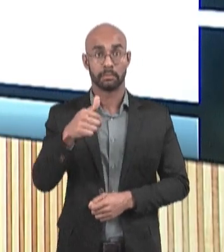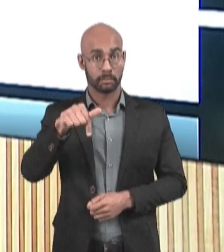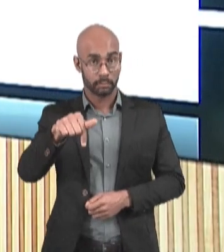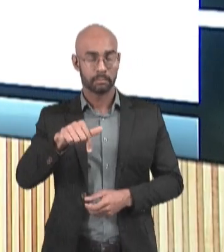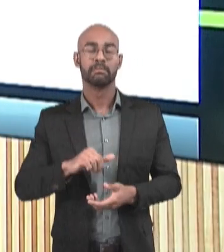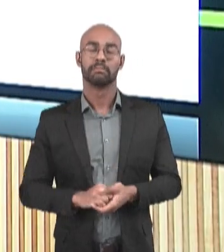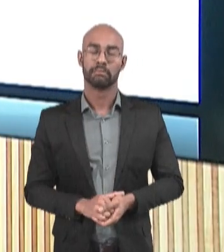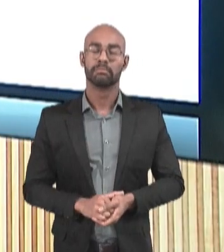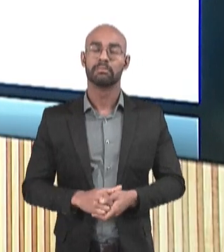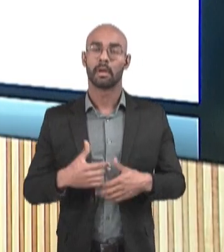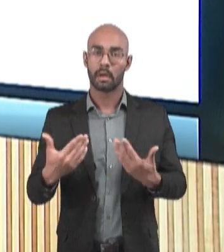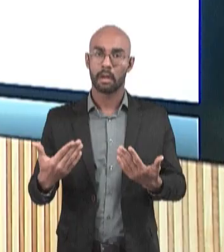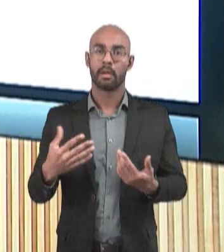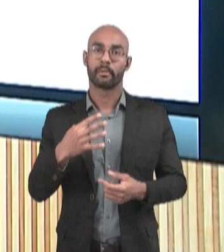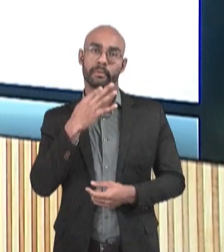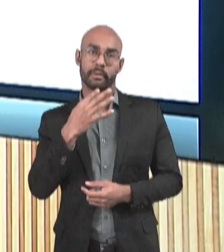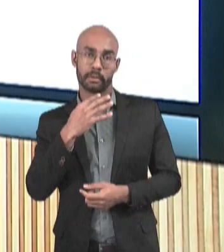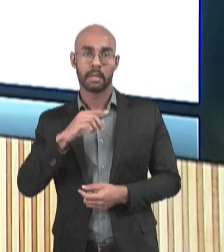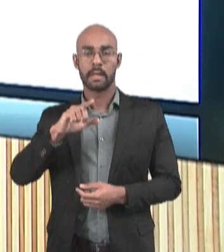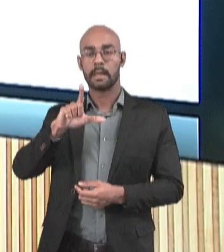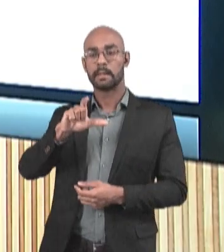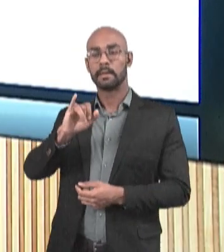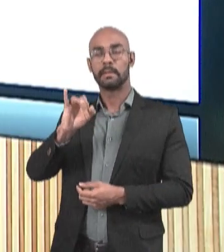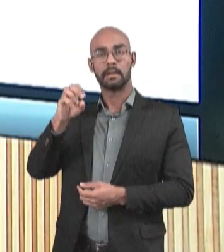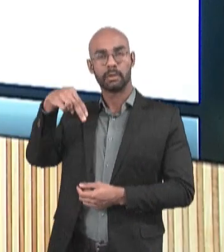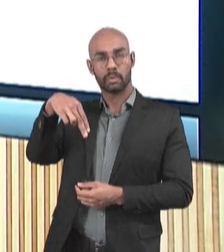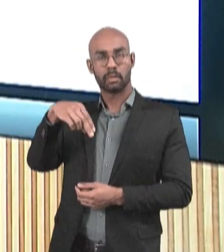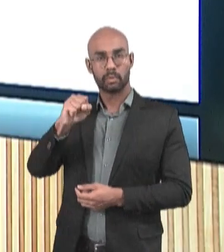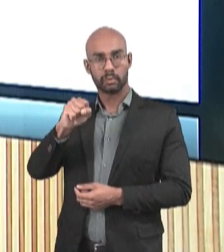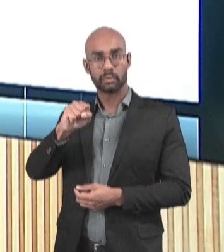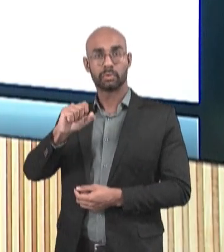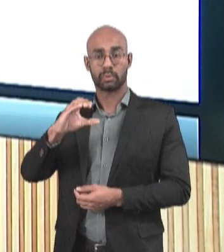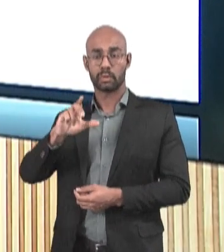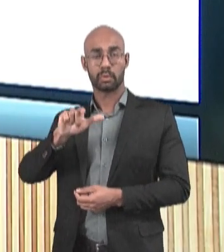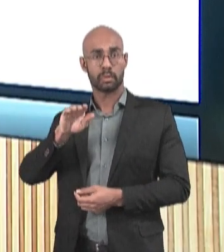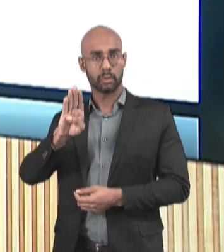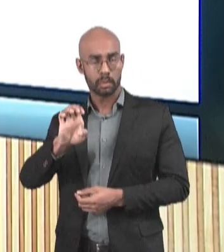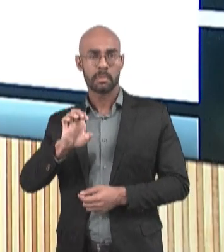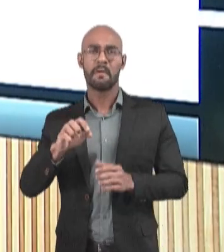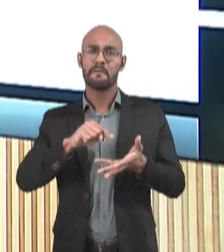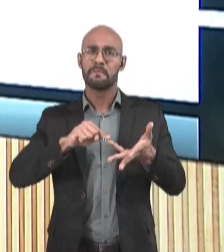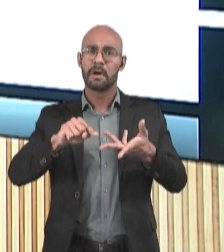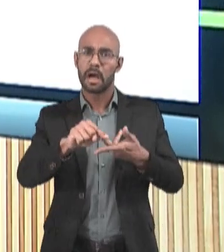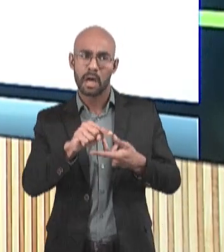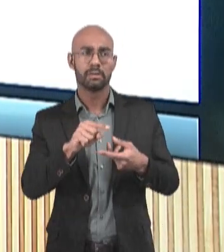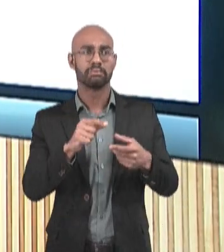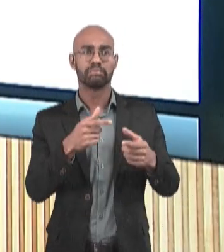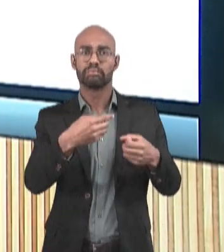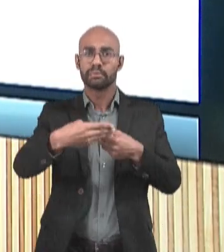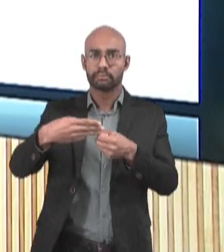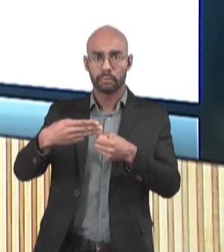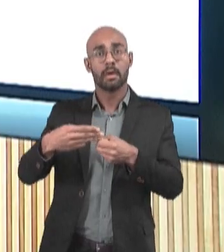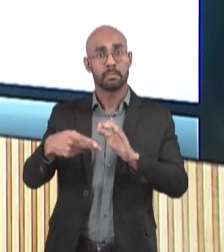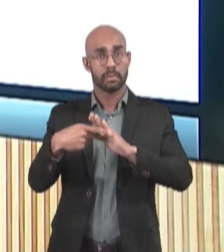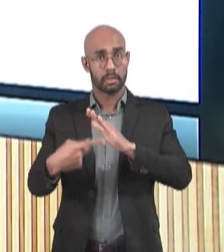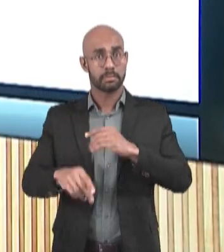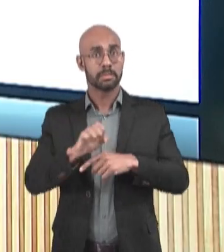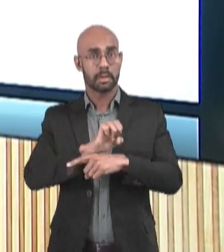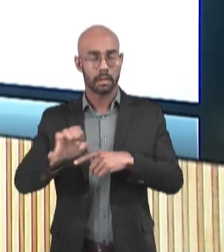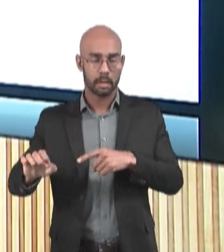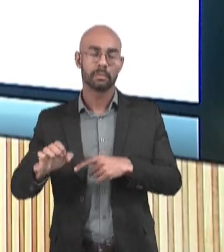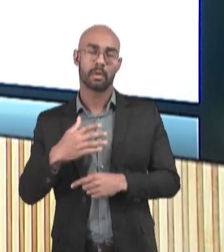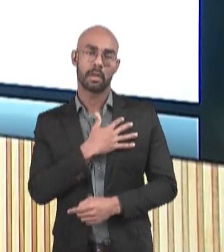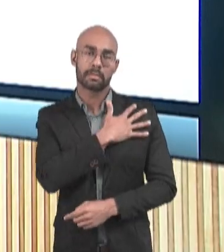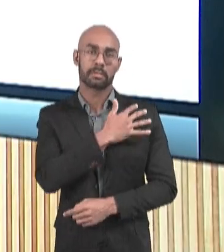1917, né, popularmente conhecido aí como o Lions Club, né, presente em vários municípios de Mato Grosso do Sul, e agora então o deputado Coronel